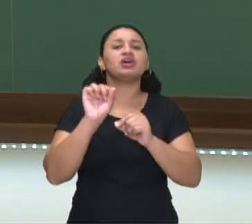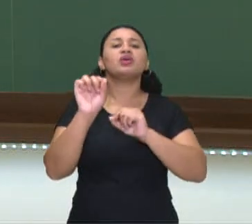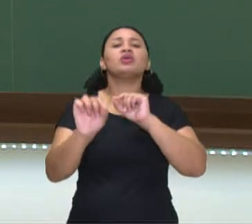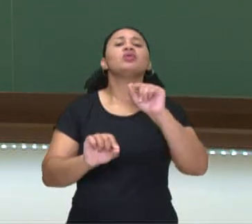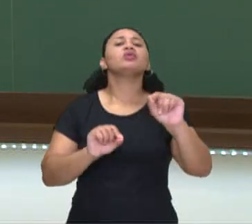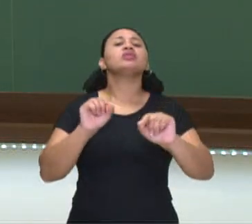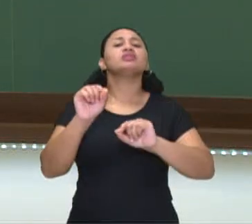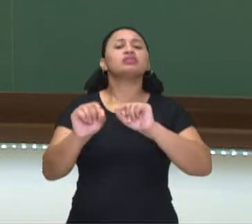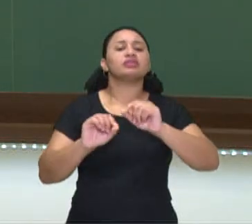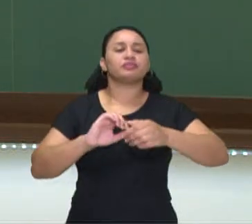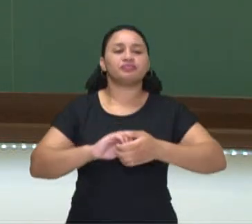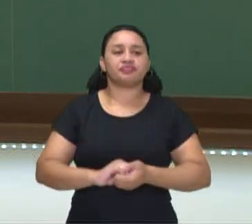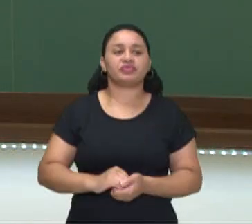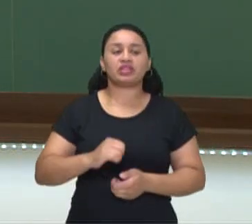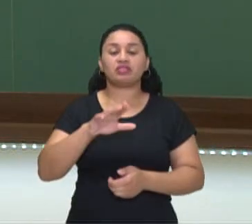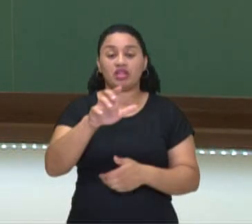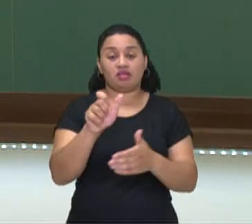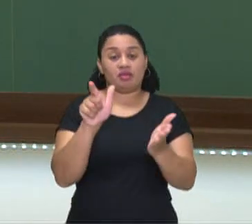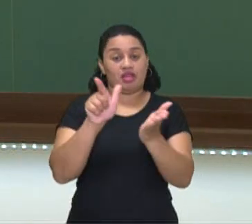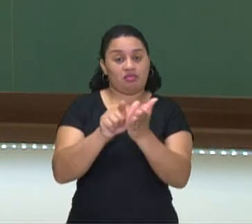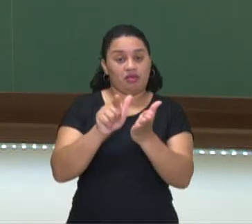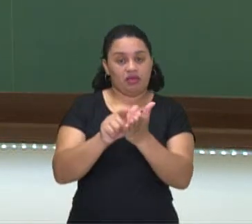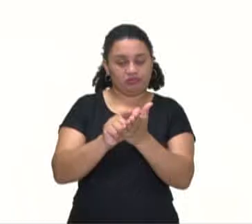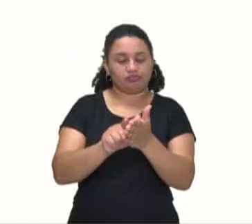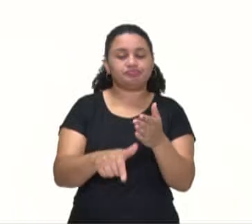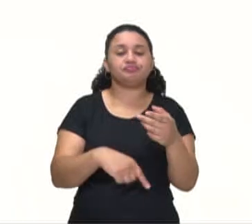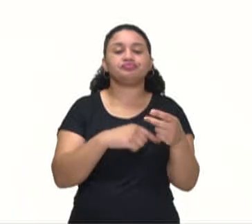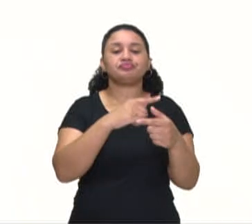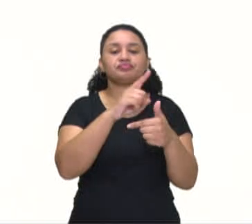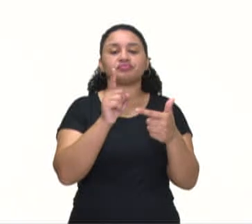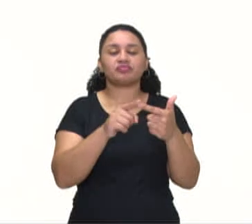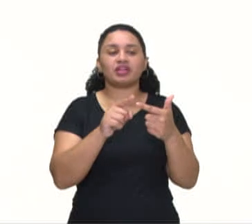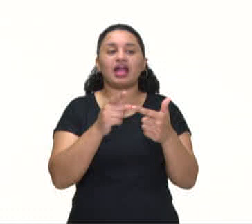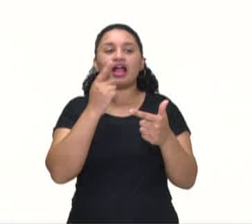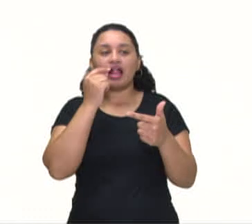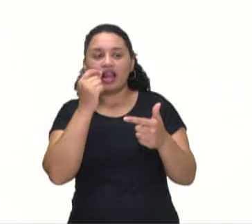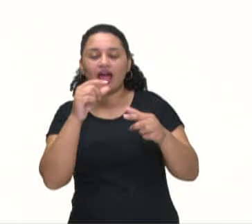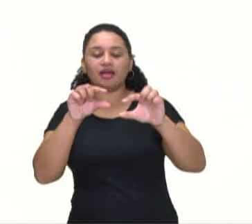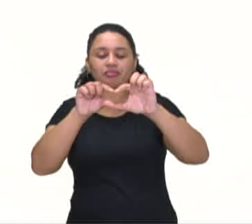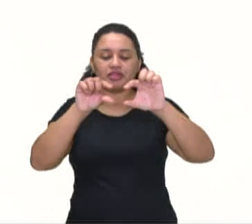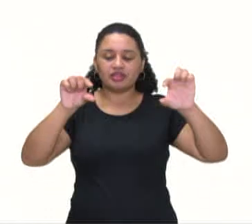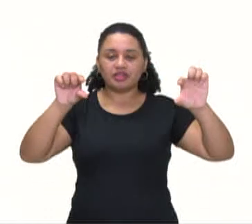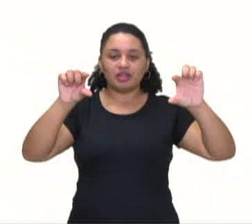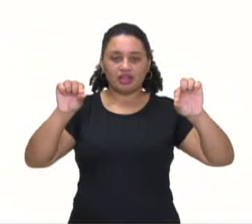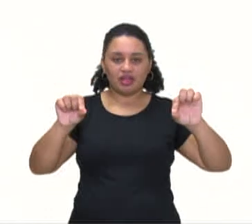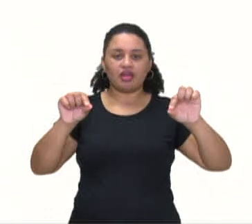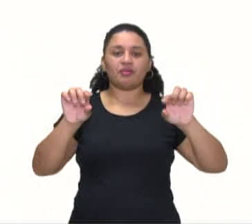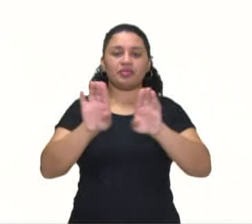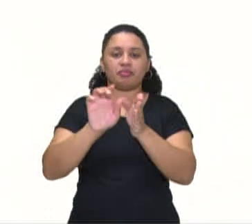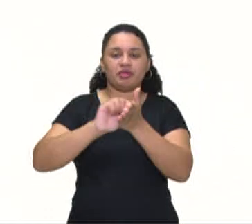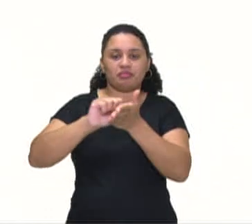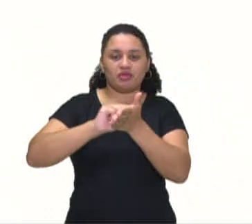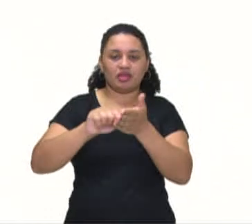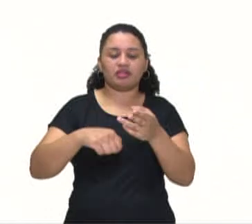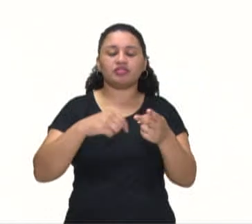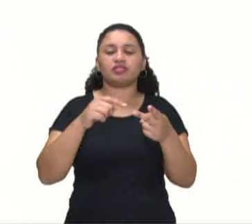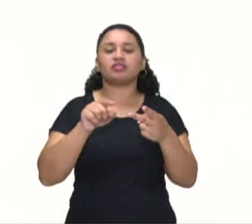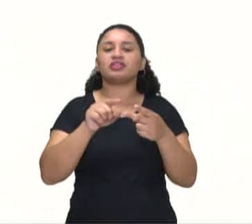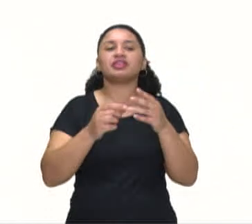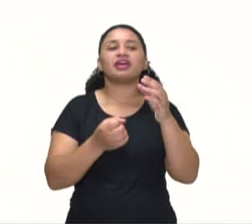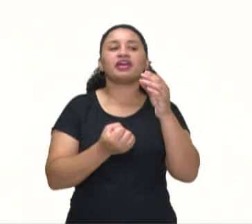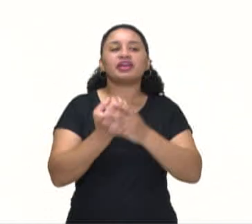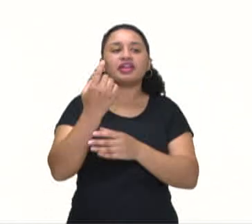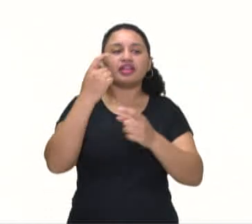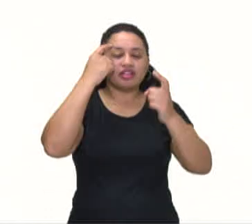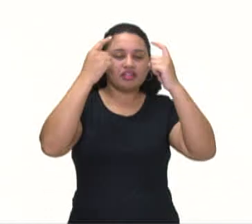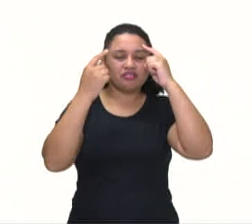que você vai pegar uma folha em branco, lápis, régua e borracha, vai criar um desenho